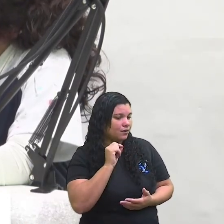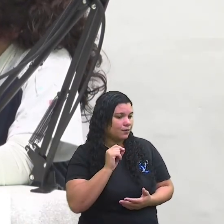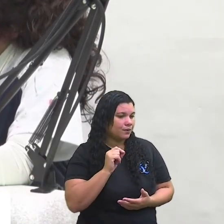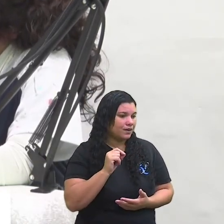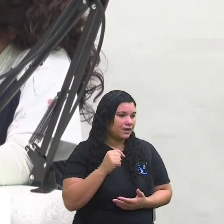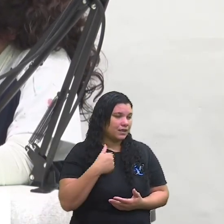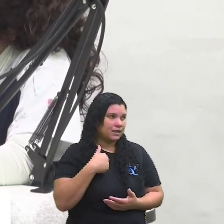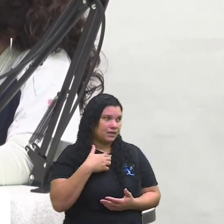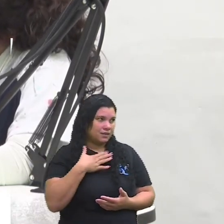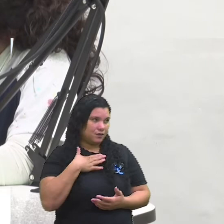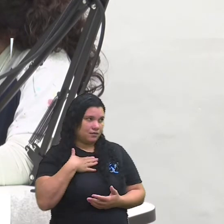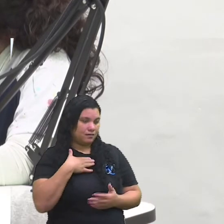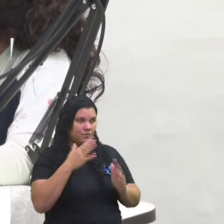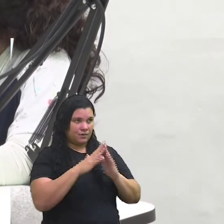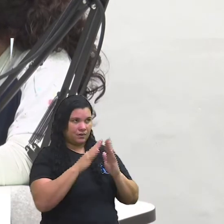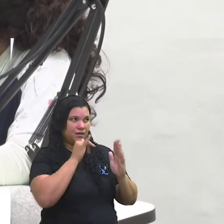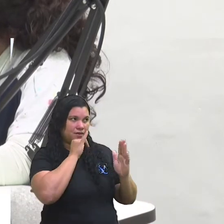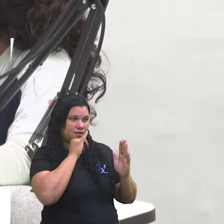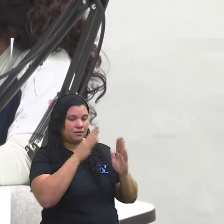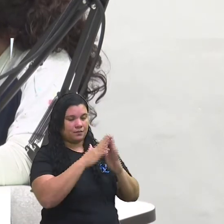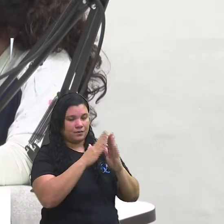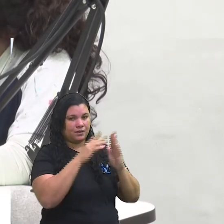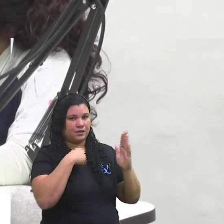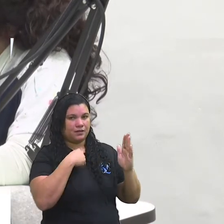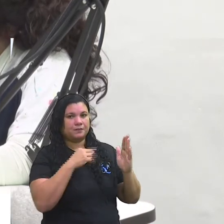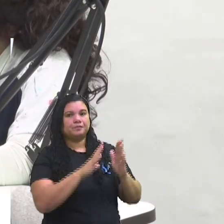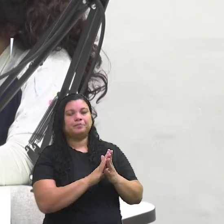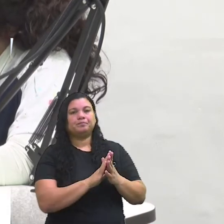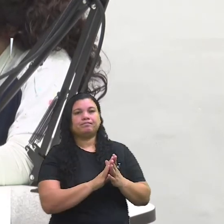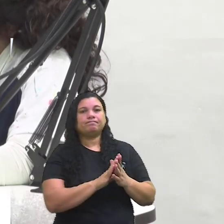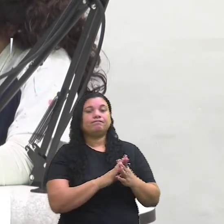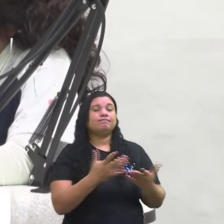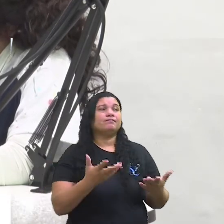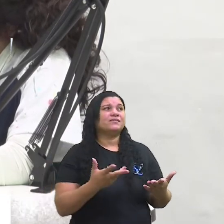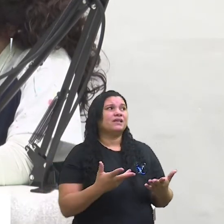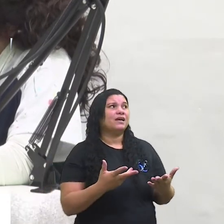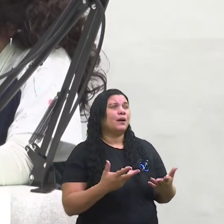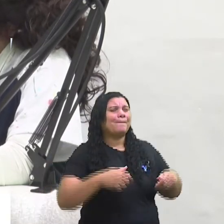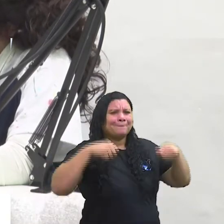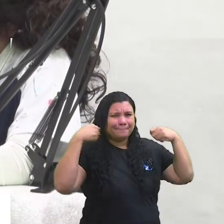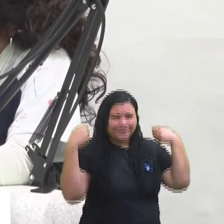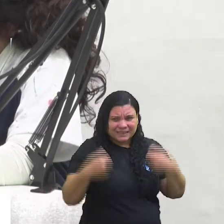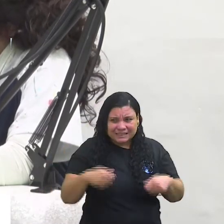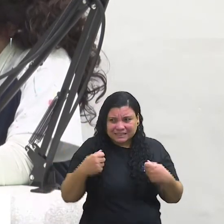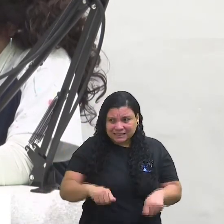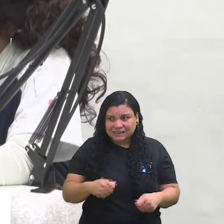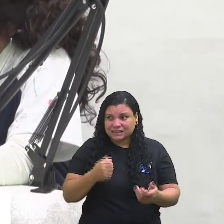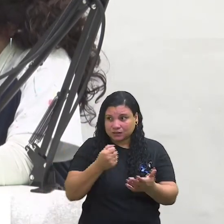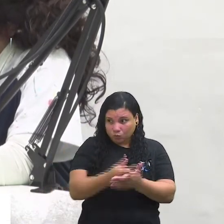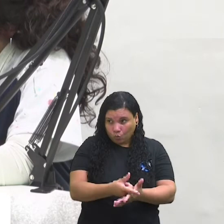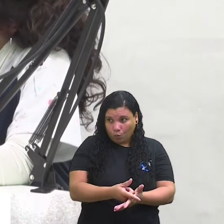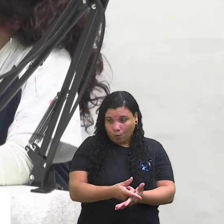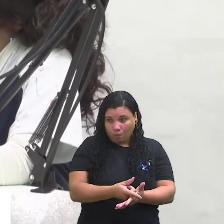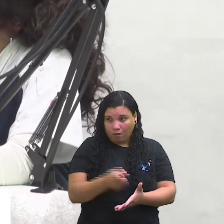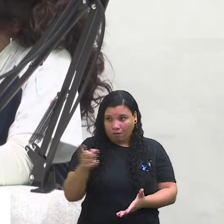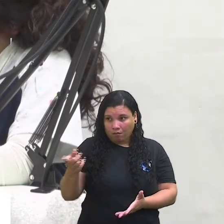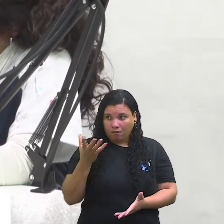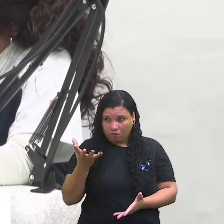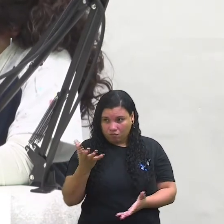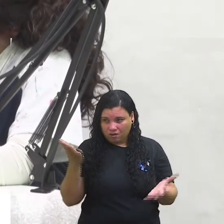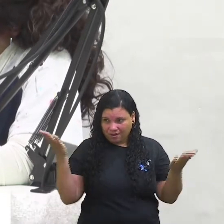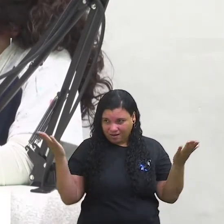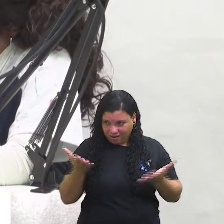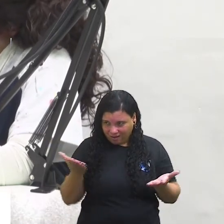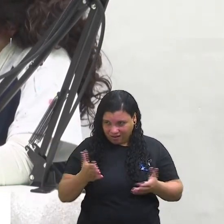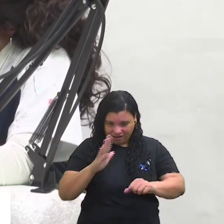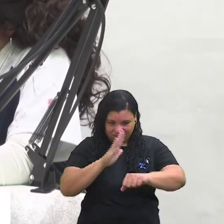minha casa eu faço assim, a pergunta lá em casa é assim: tem necessidade de a gente comprar isso? Tem.